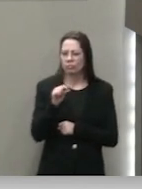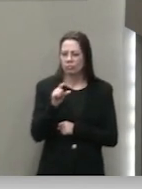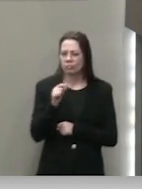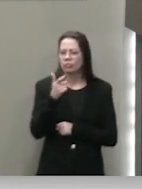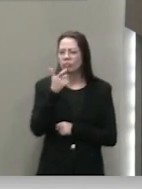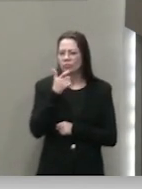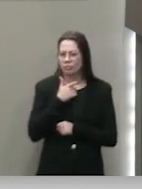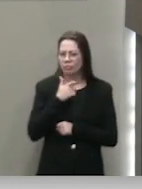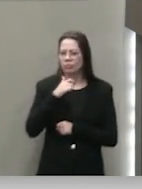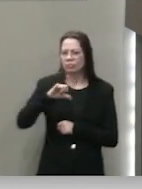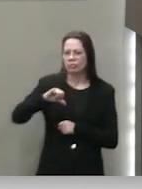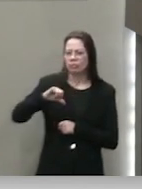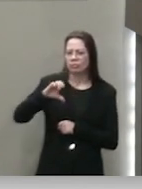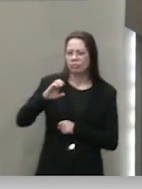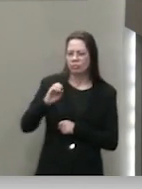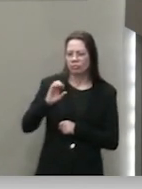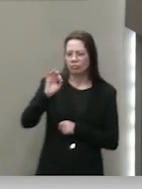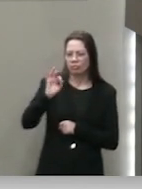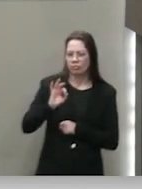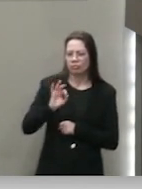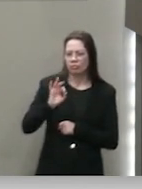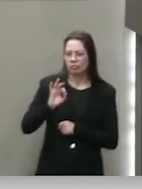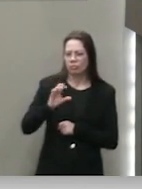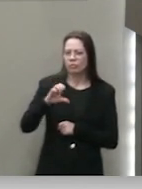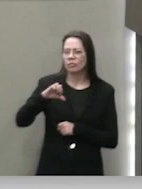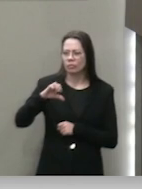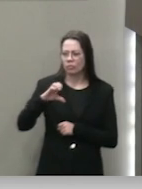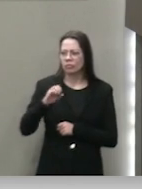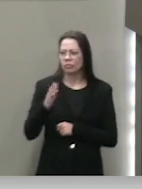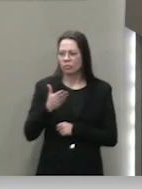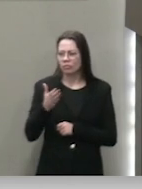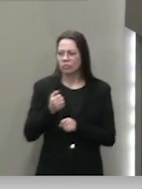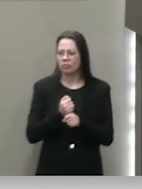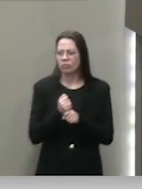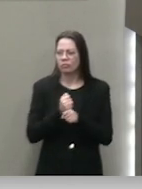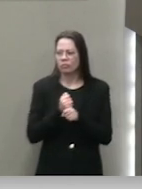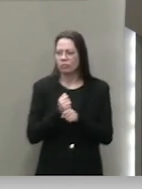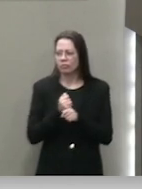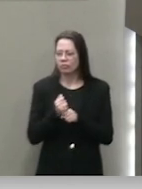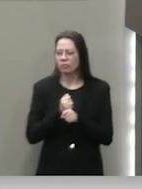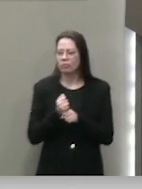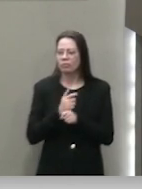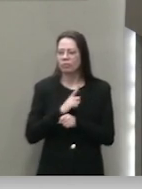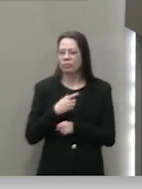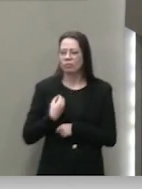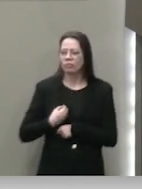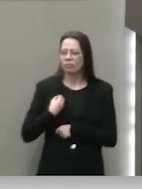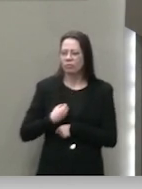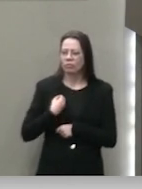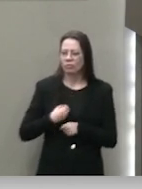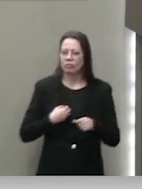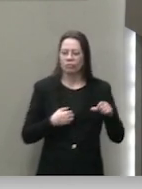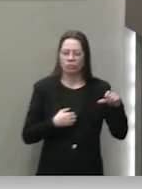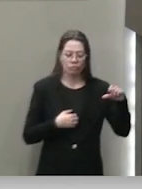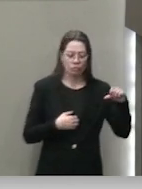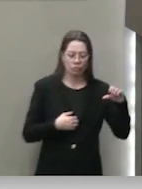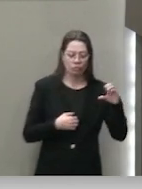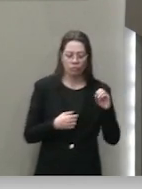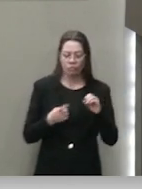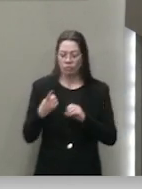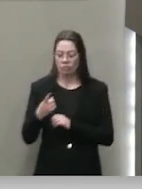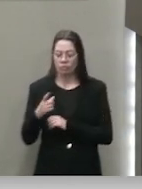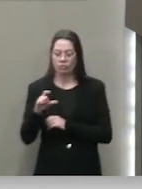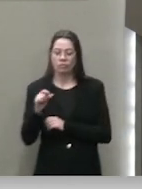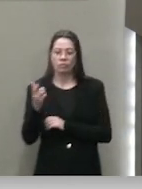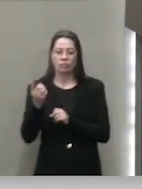mais os 90 nesse ano. Só agora, nesse ano, nós tivemos 90 nomeados no início do ano. Muitos de vocês estavam